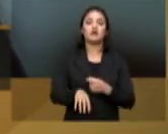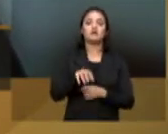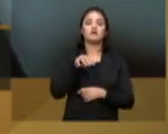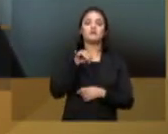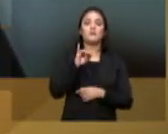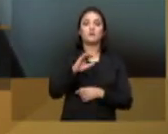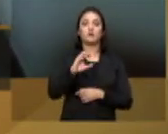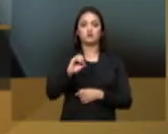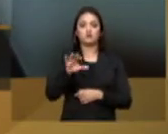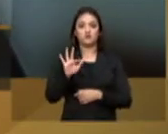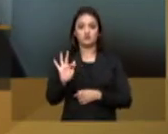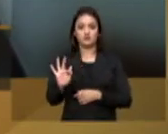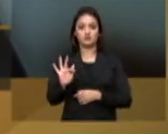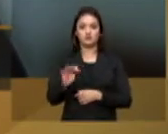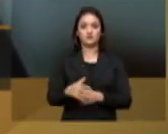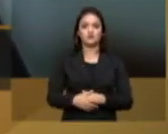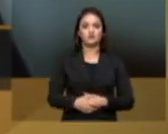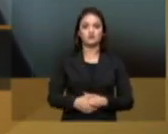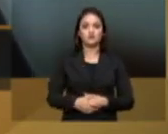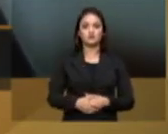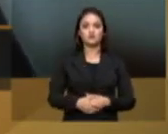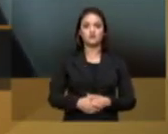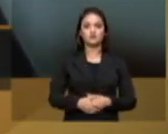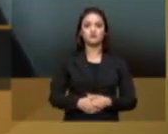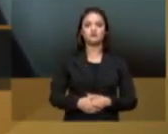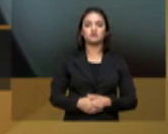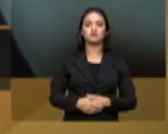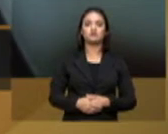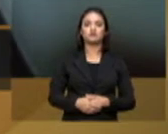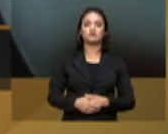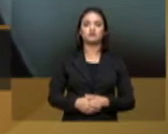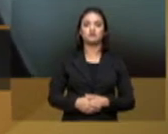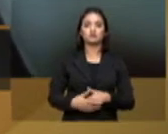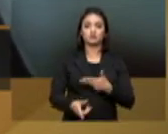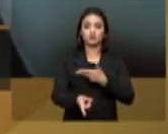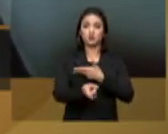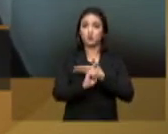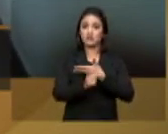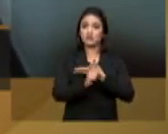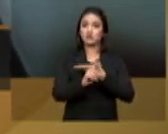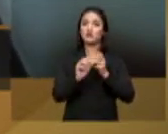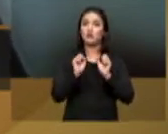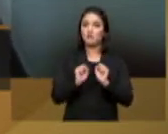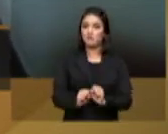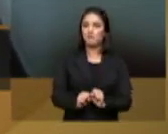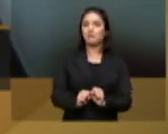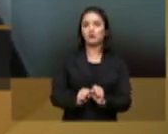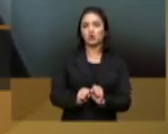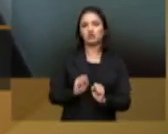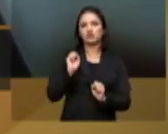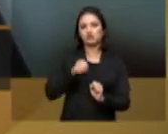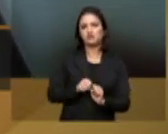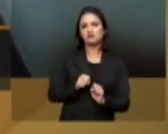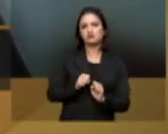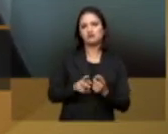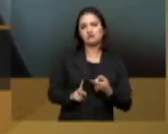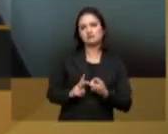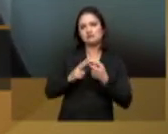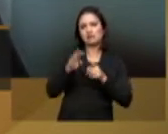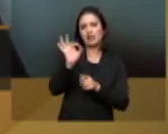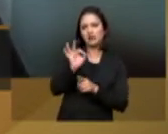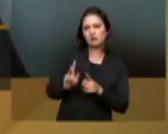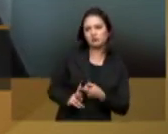operações financeiras. O executivo pode manipular essas alíquotas dentro